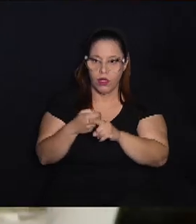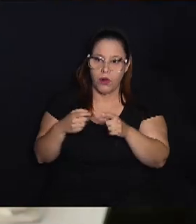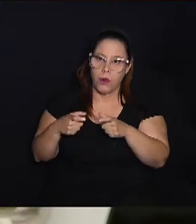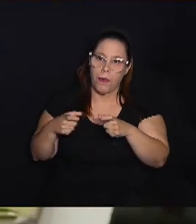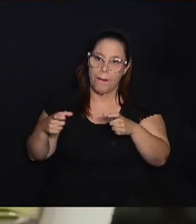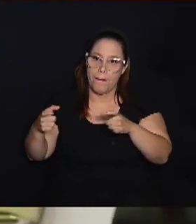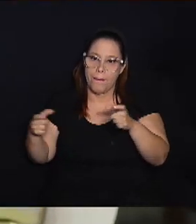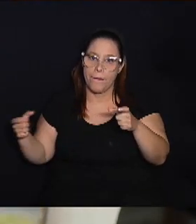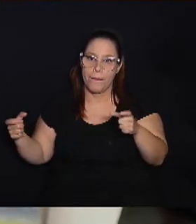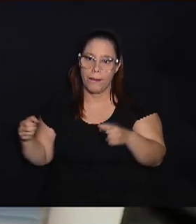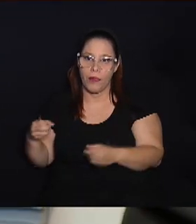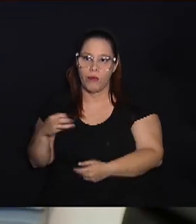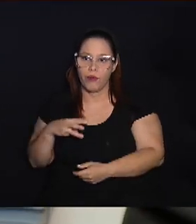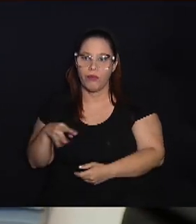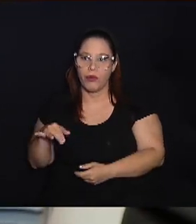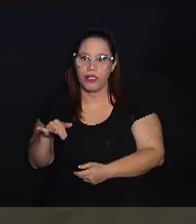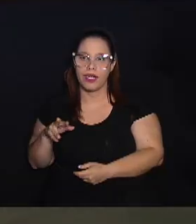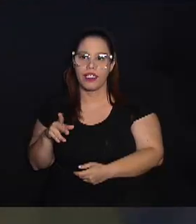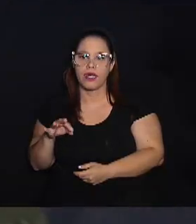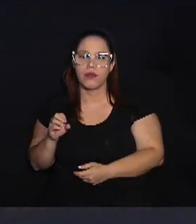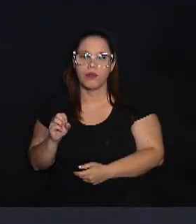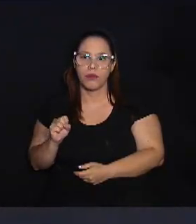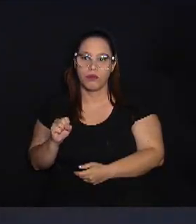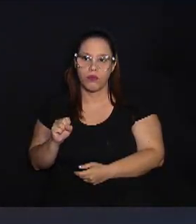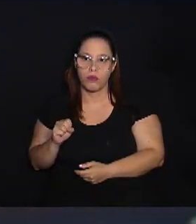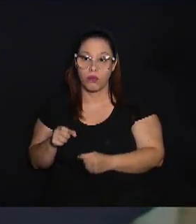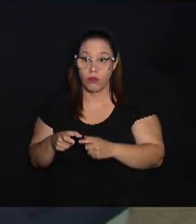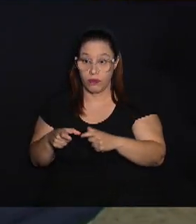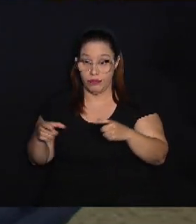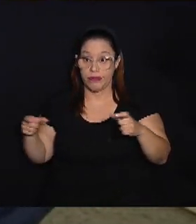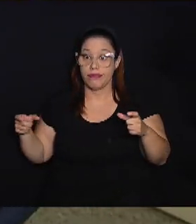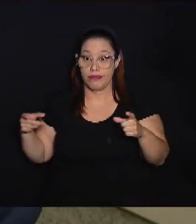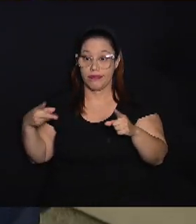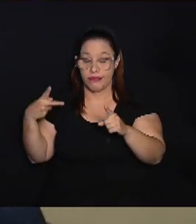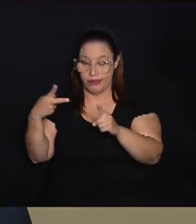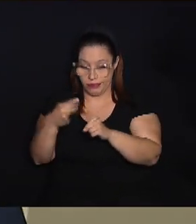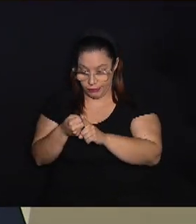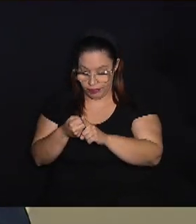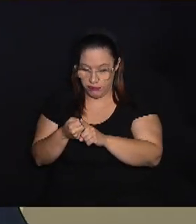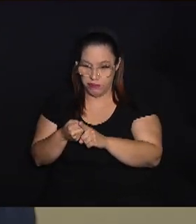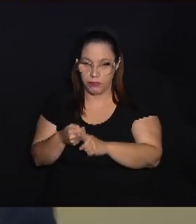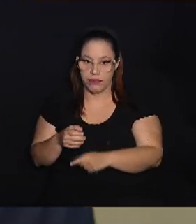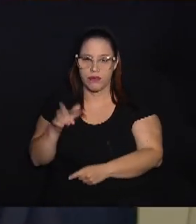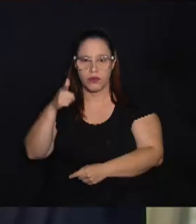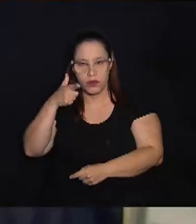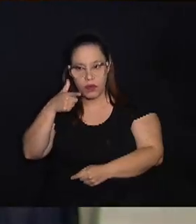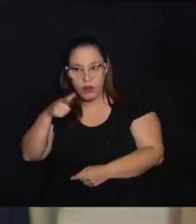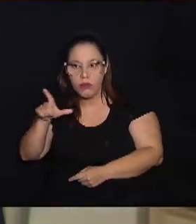Então, pensando nessa faixa etária, um número maior de municípios foi contemplado e conseguiu iniciar